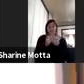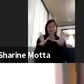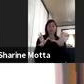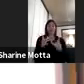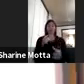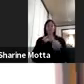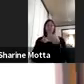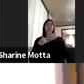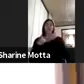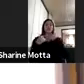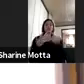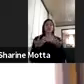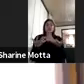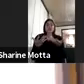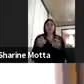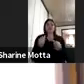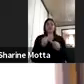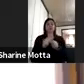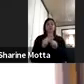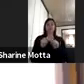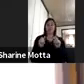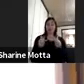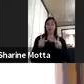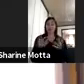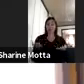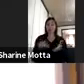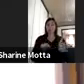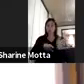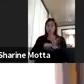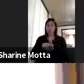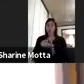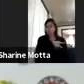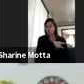Sim. E aí, Gilson, eu pergunto para você e para os nossos ouvintes.